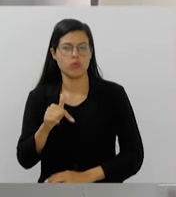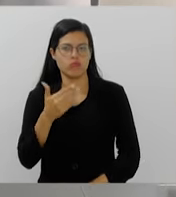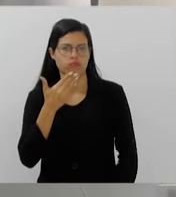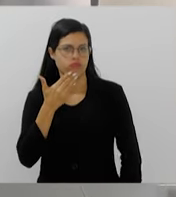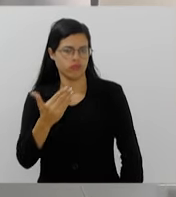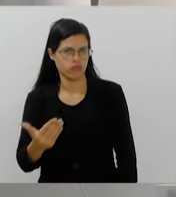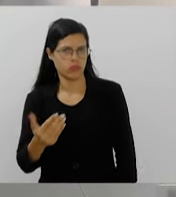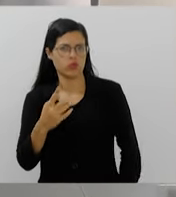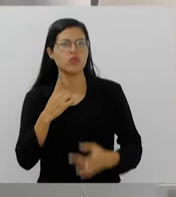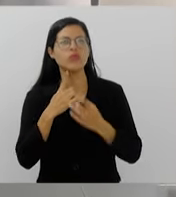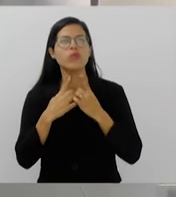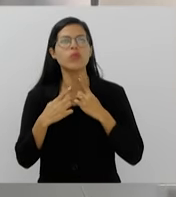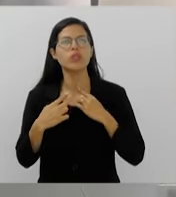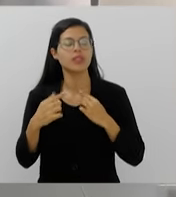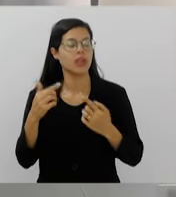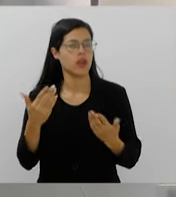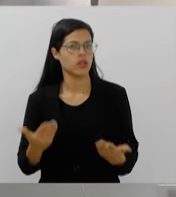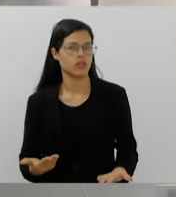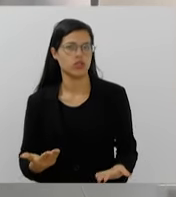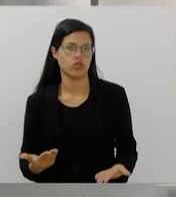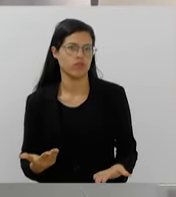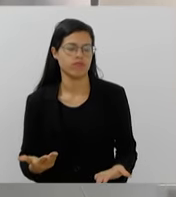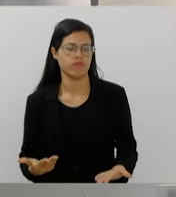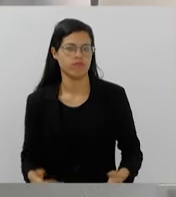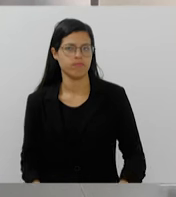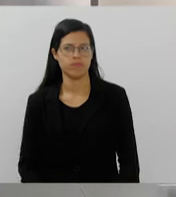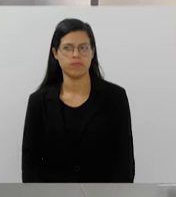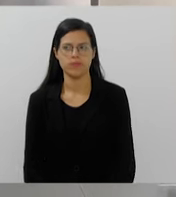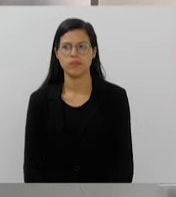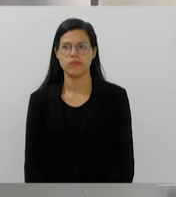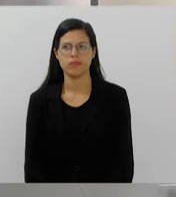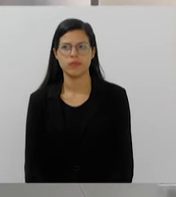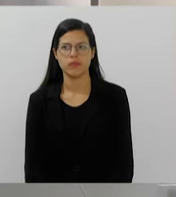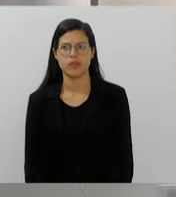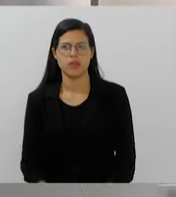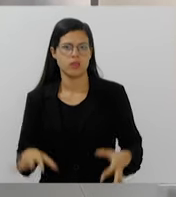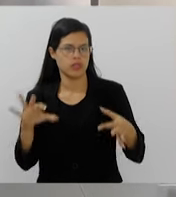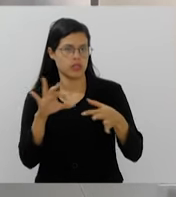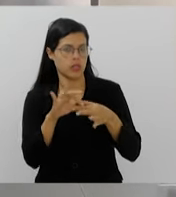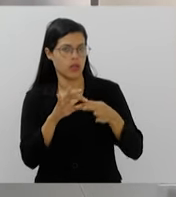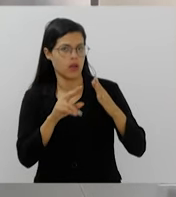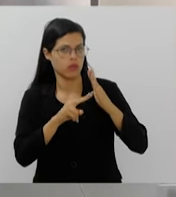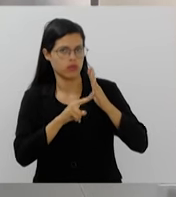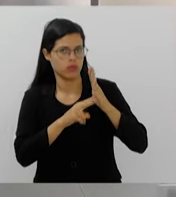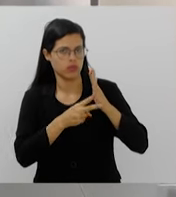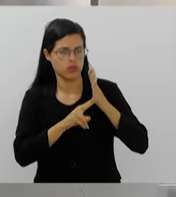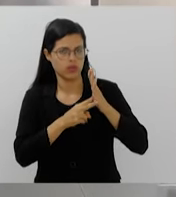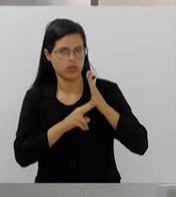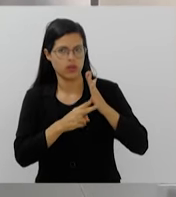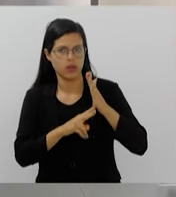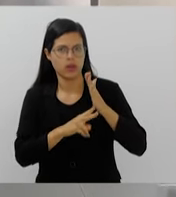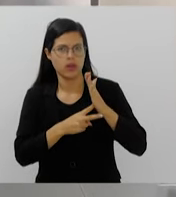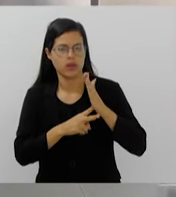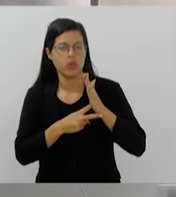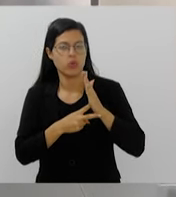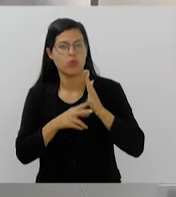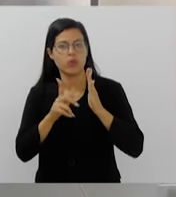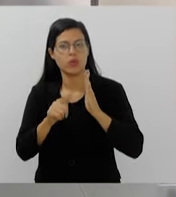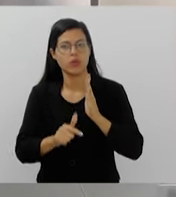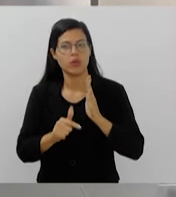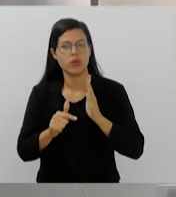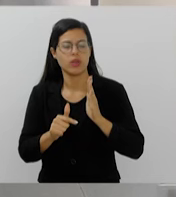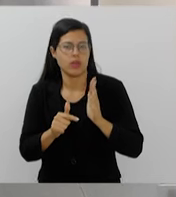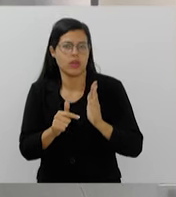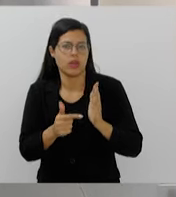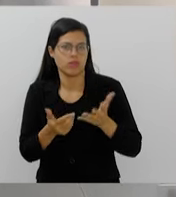de vontade, de ânimos de se vincular a um sindicato, que a sua própria contribuição voluntária.